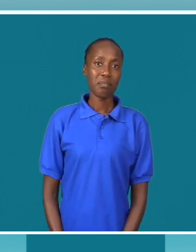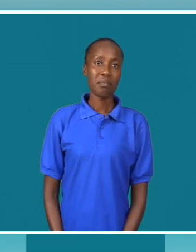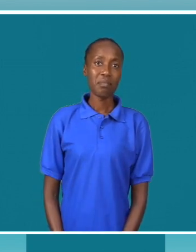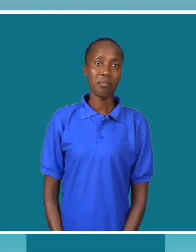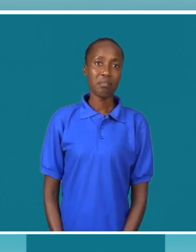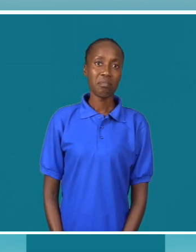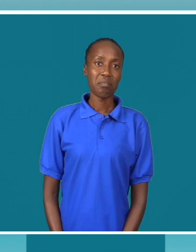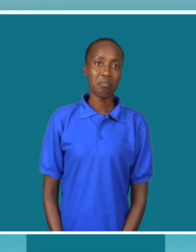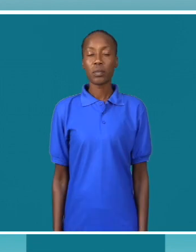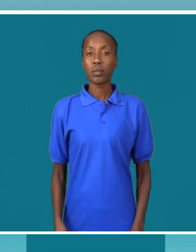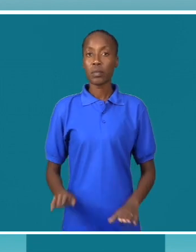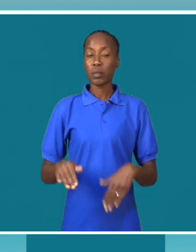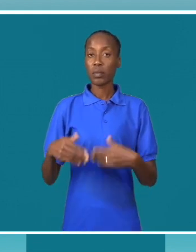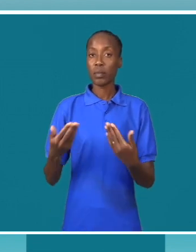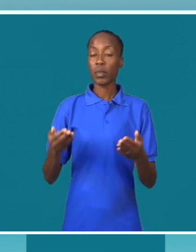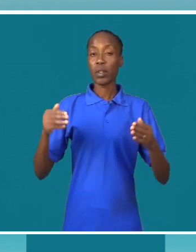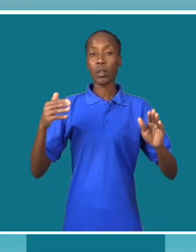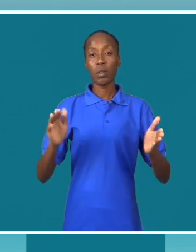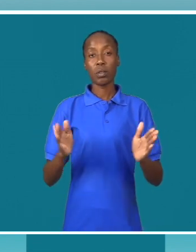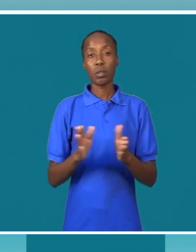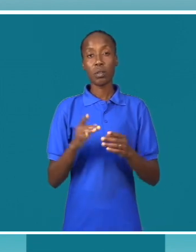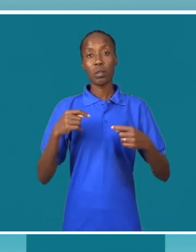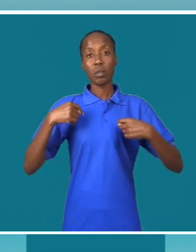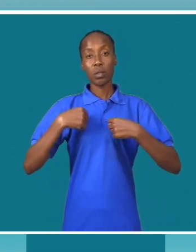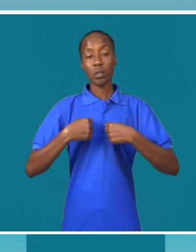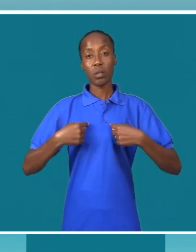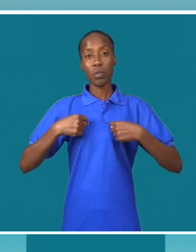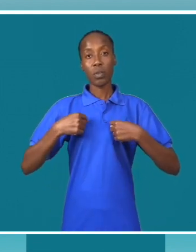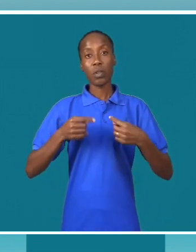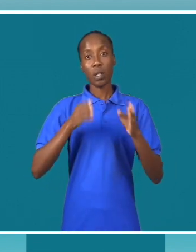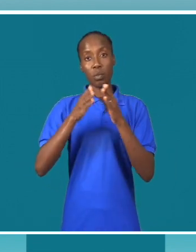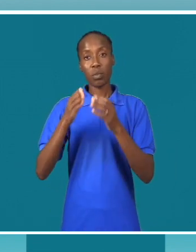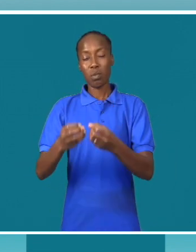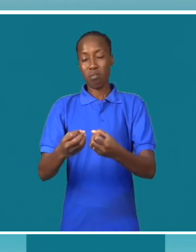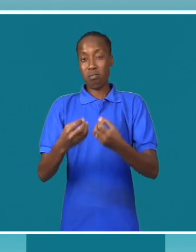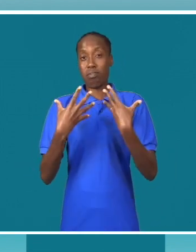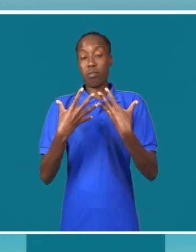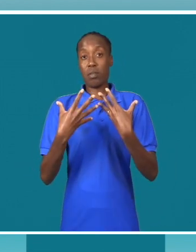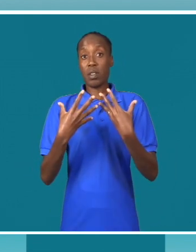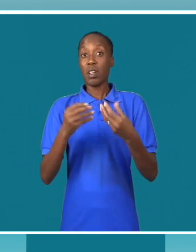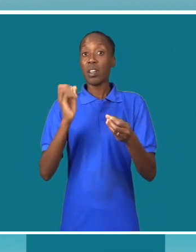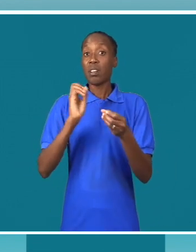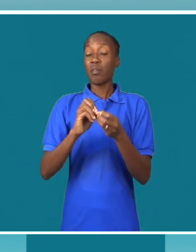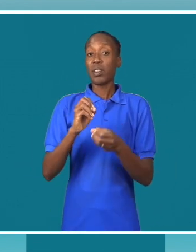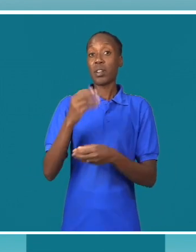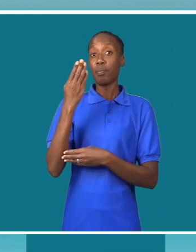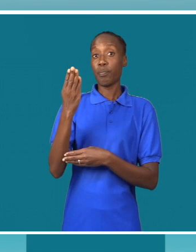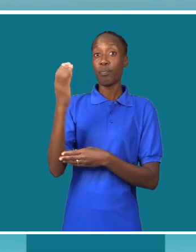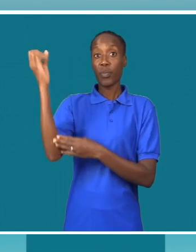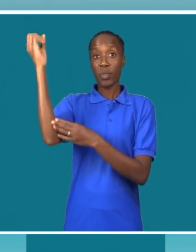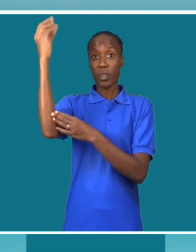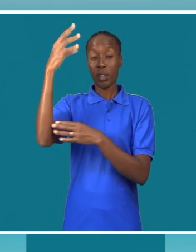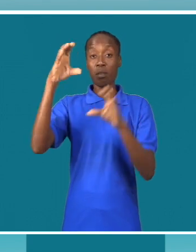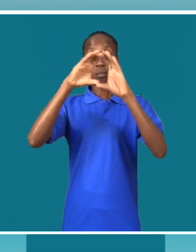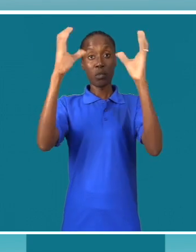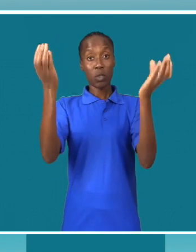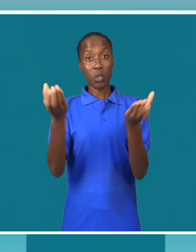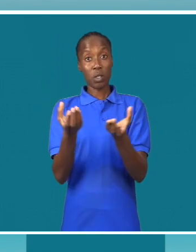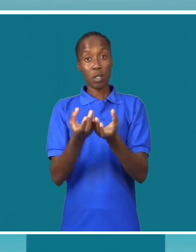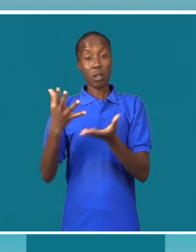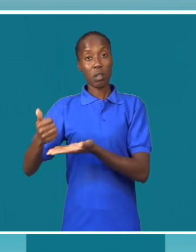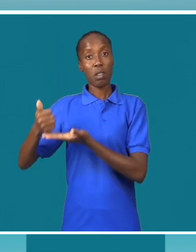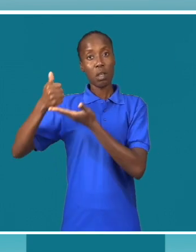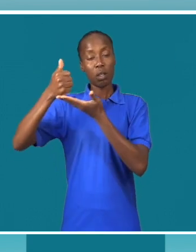Para reduzir o sofrimento das vítimas do Ciclone Idai, a Light for the World tem vindo a prestar